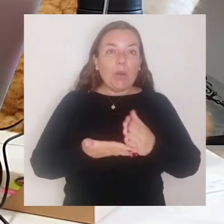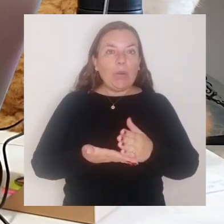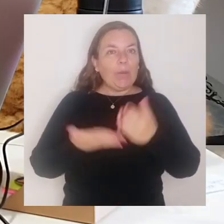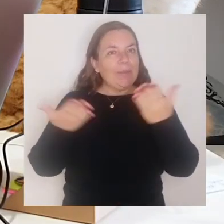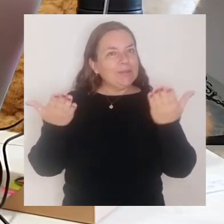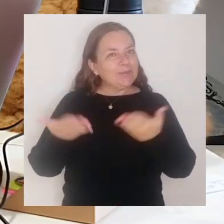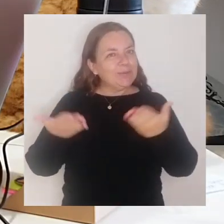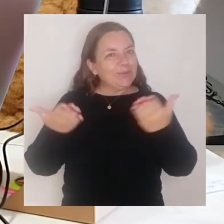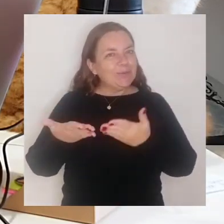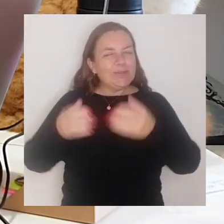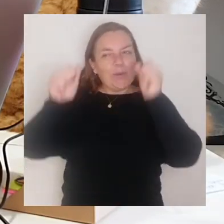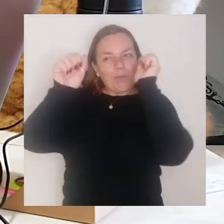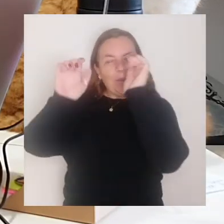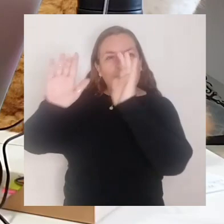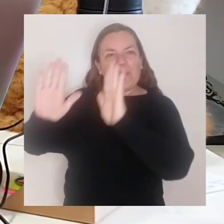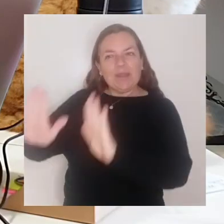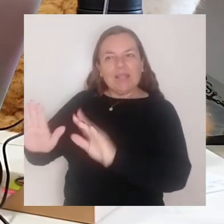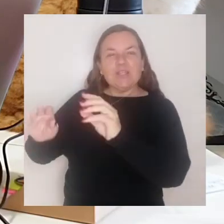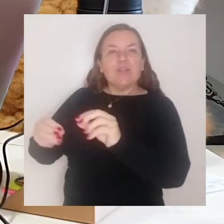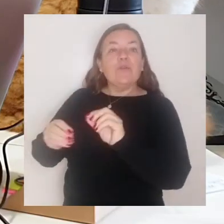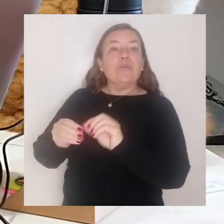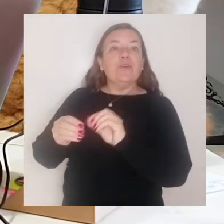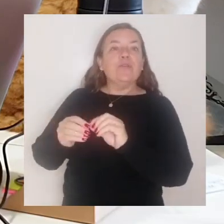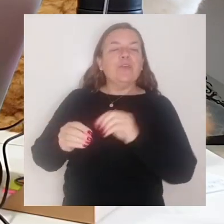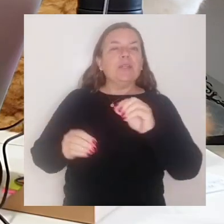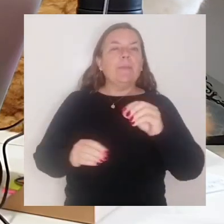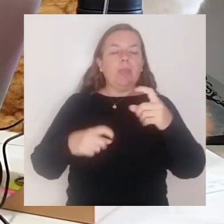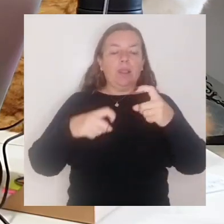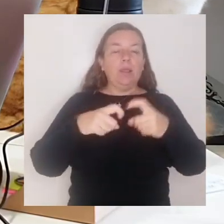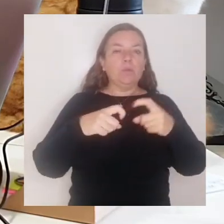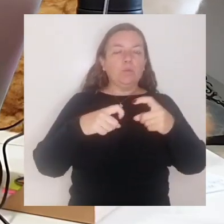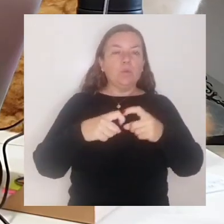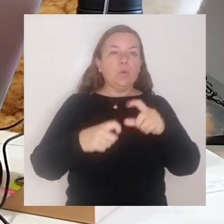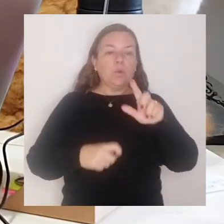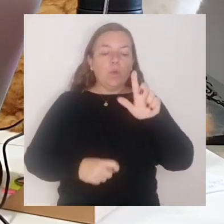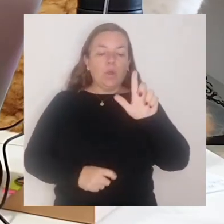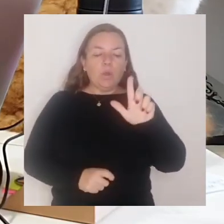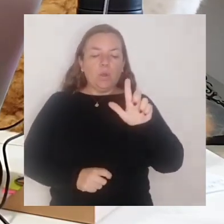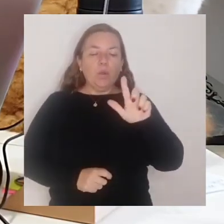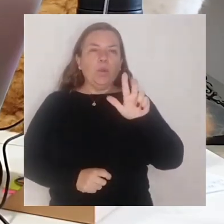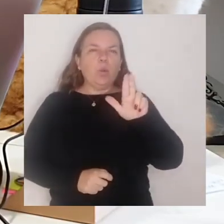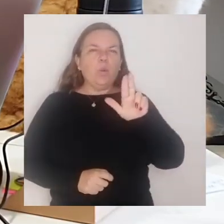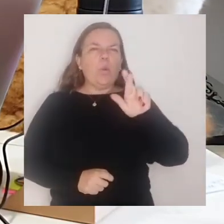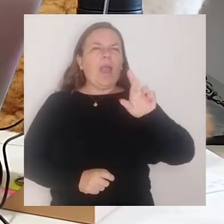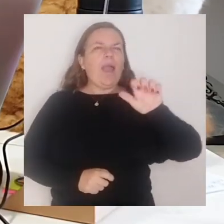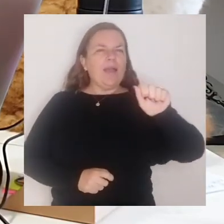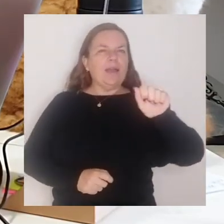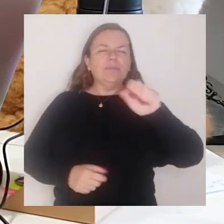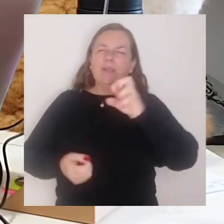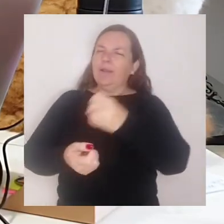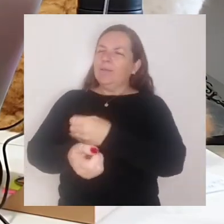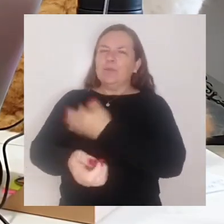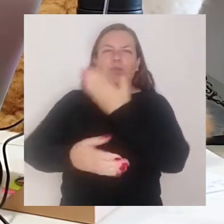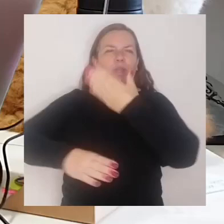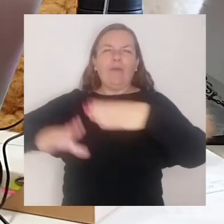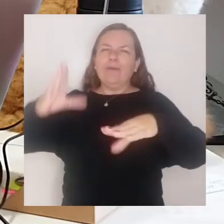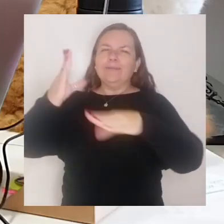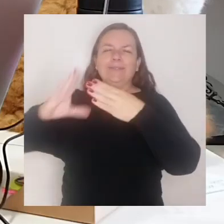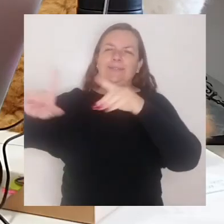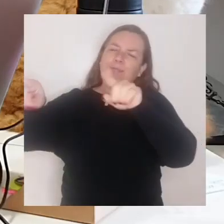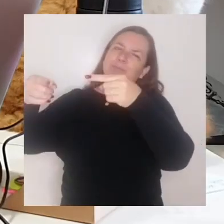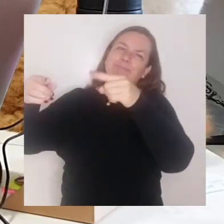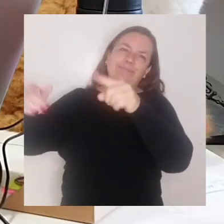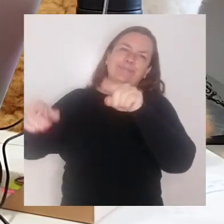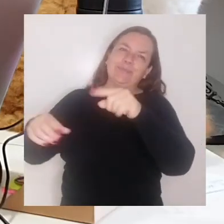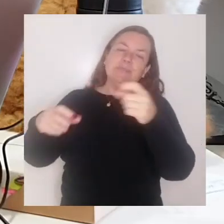Começo essa edição com uma homenagem que foi prestada pela doutora Lujan Chaveiro Martins. Ela se emociona ao cantar uma música